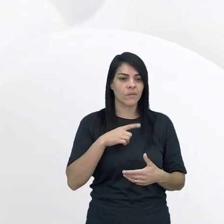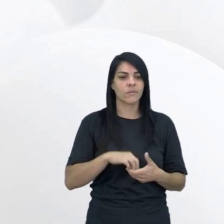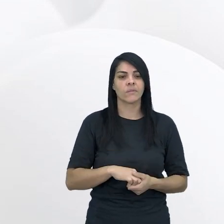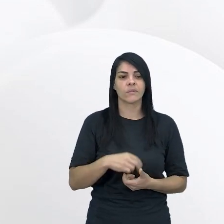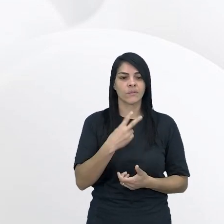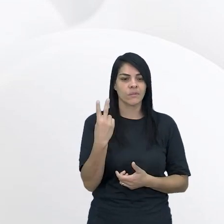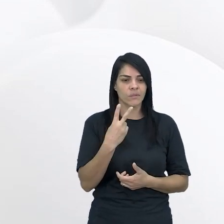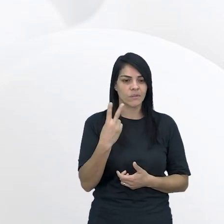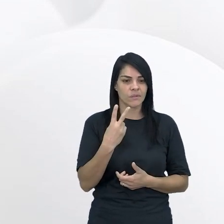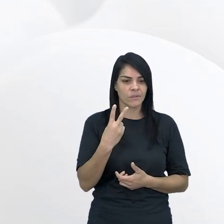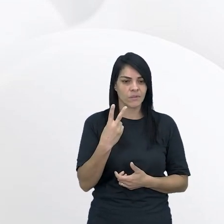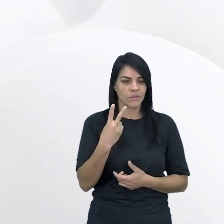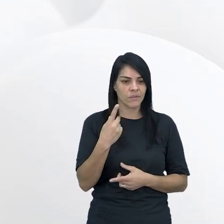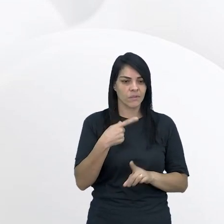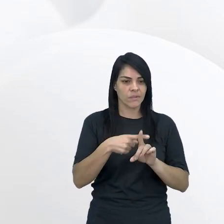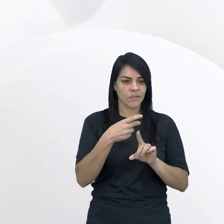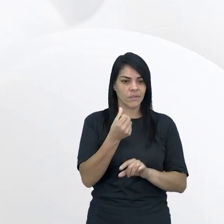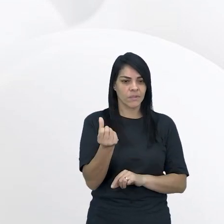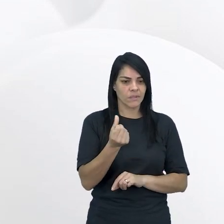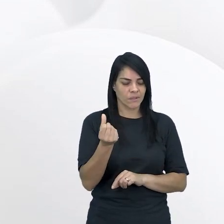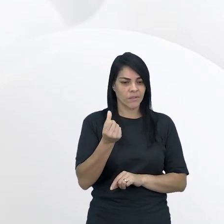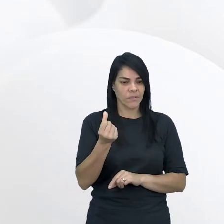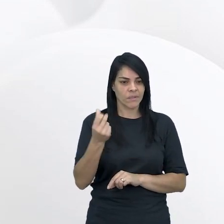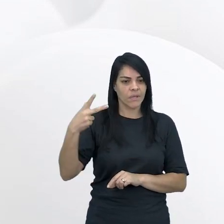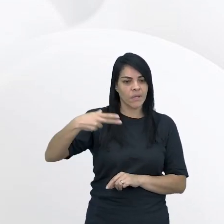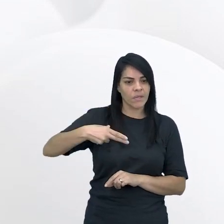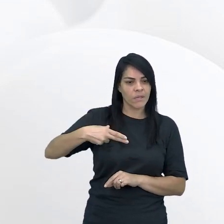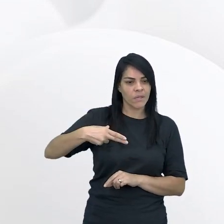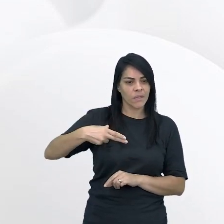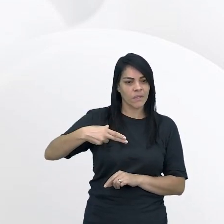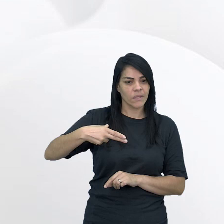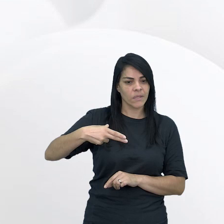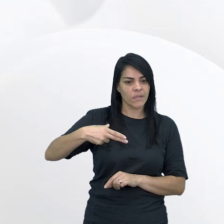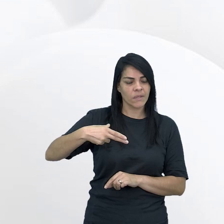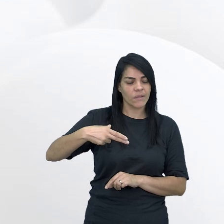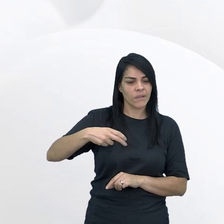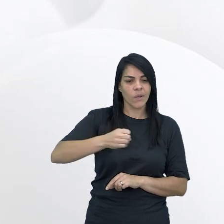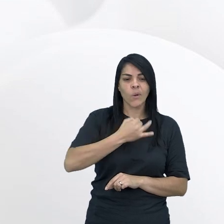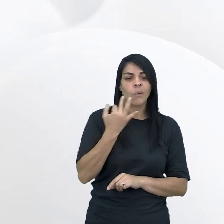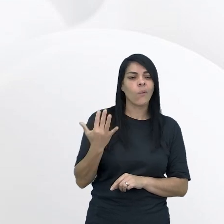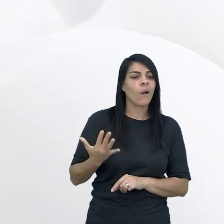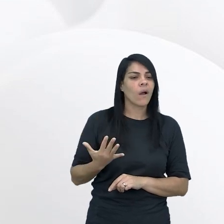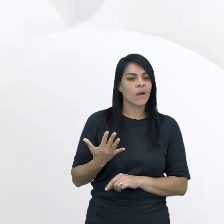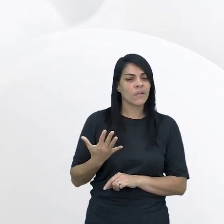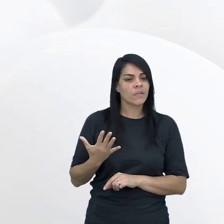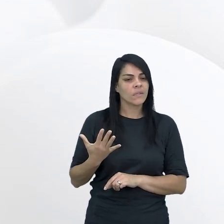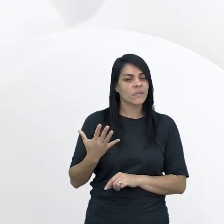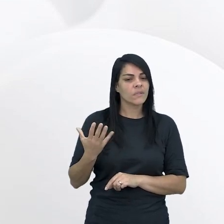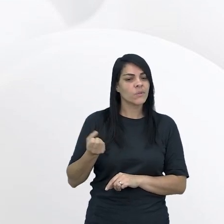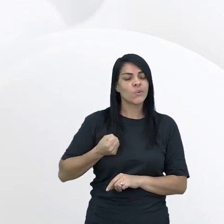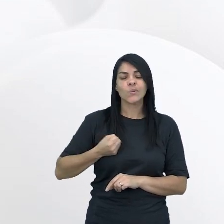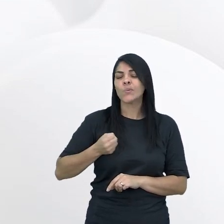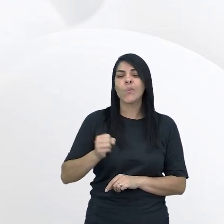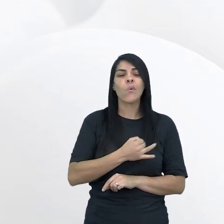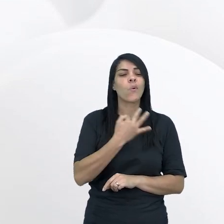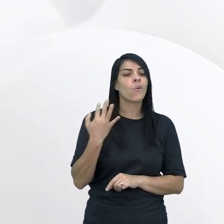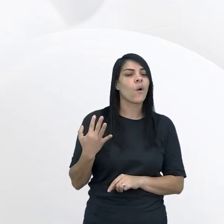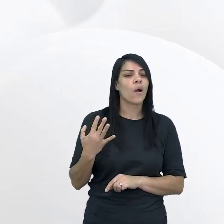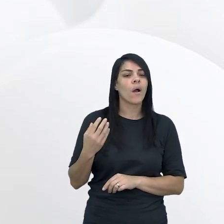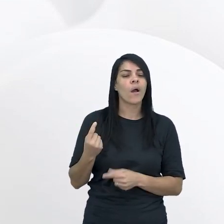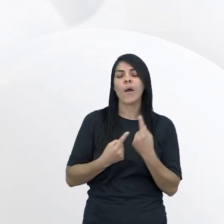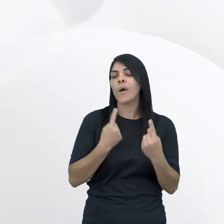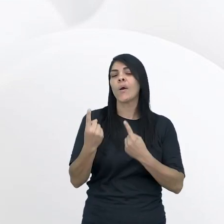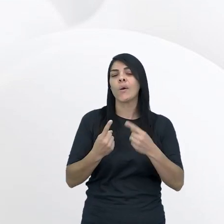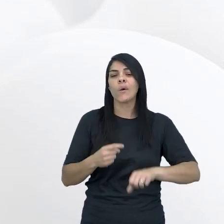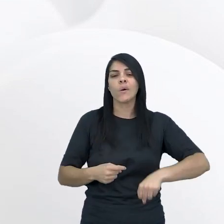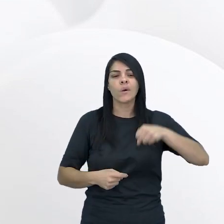plus 6. E dá quanto? 2 plus 6. 8. E então vai em qual cesta?